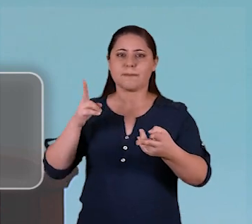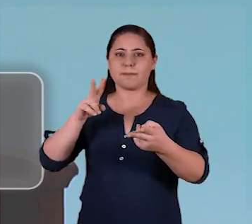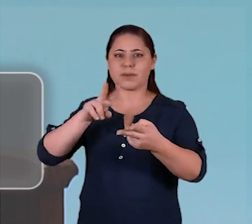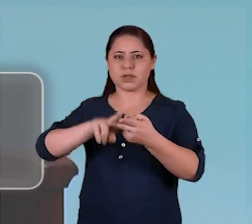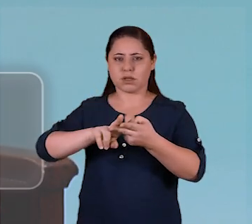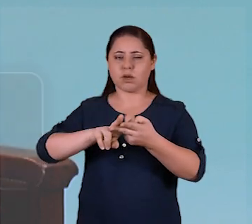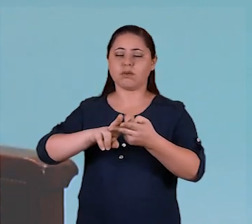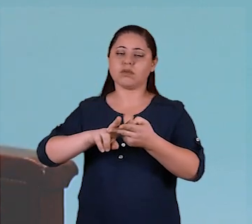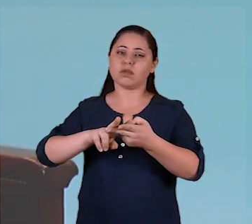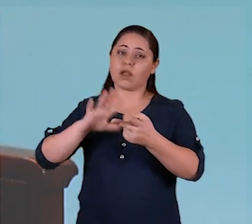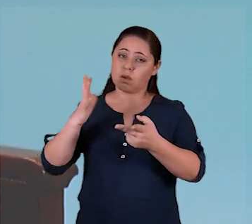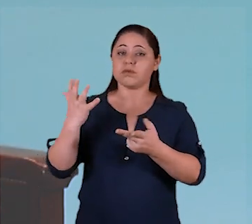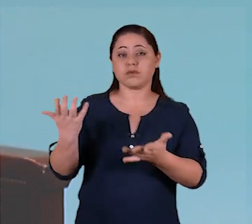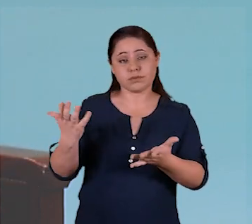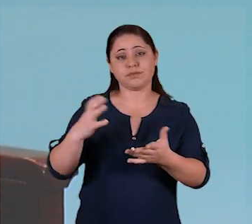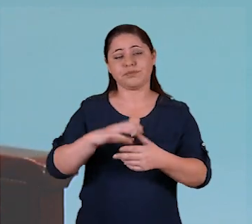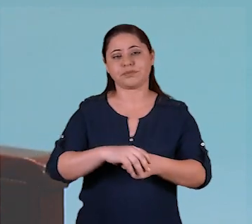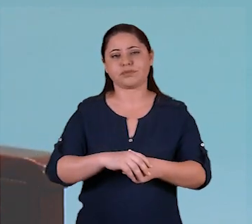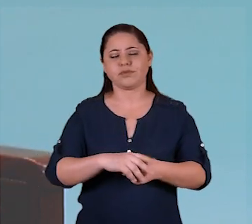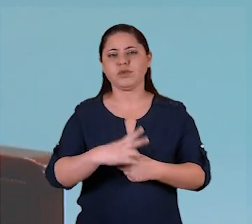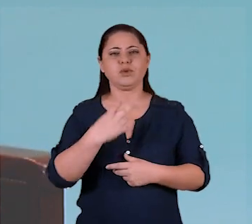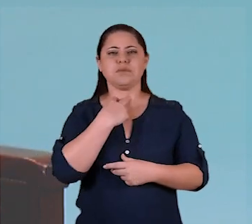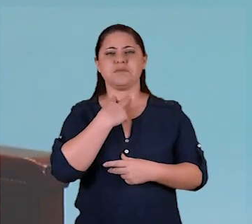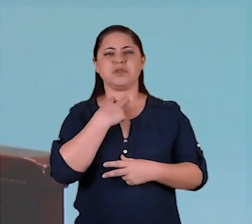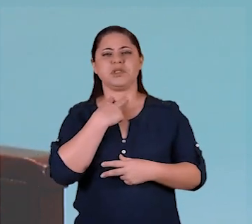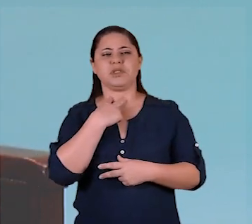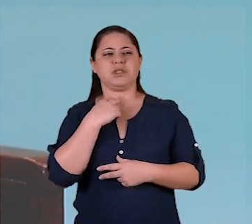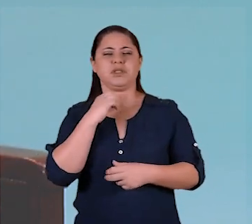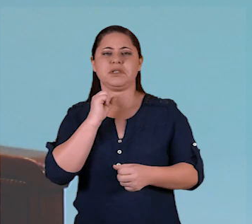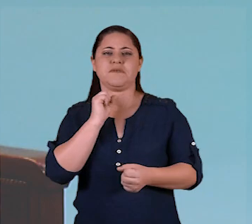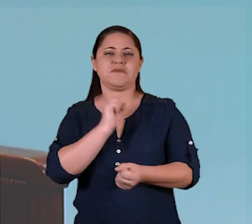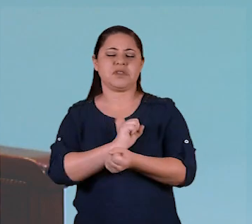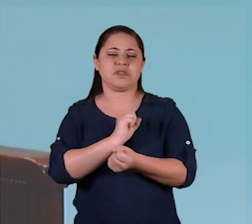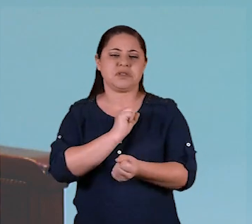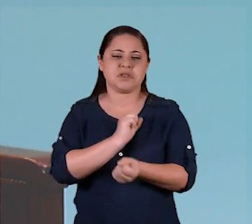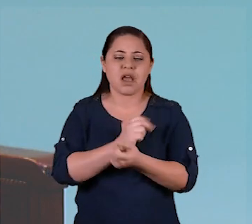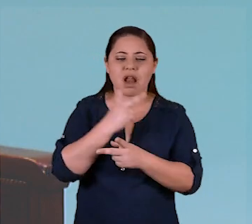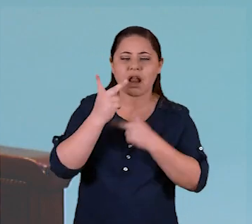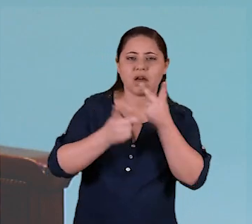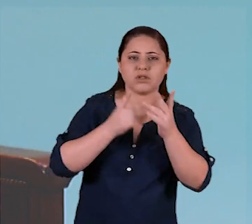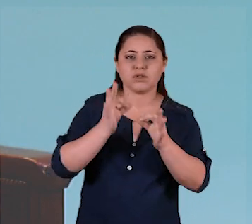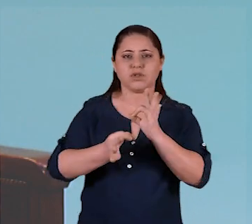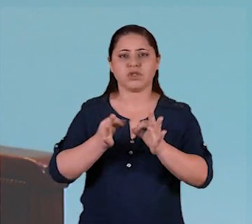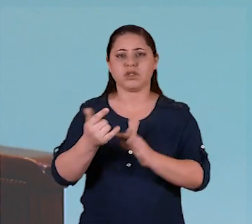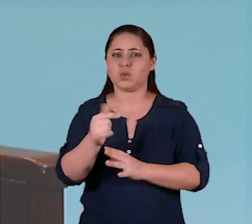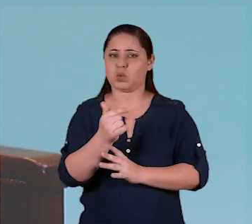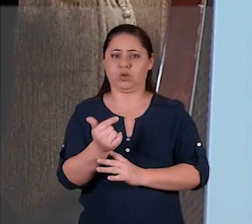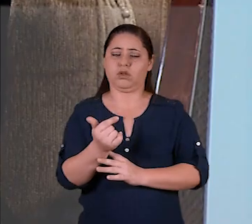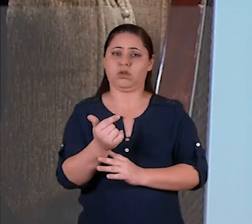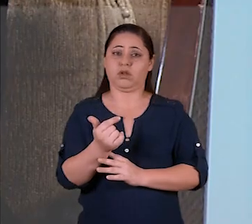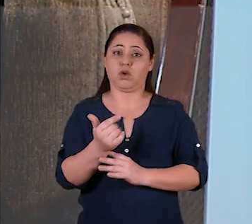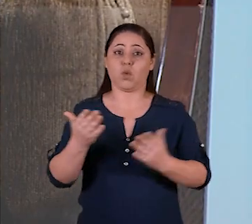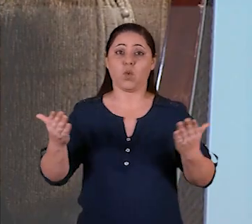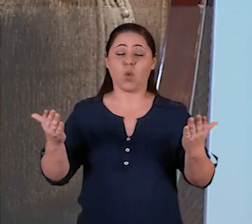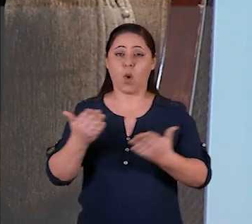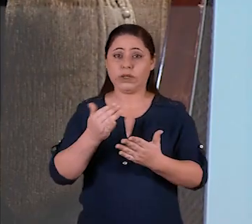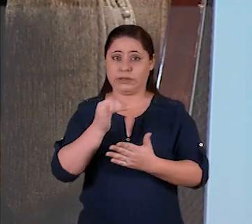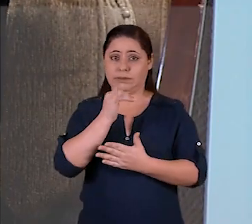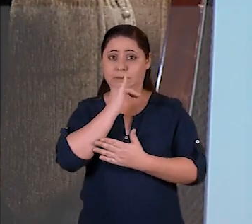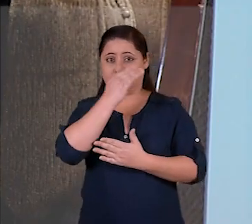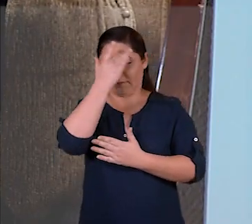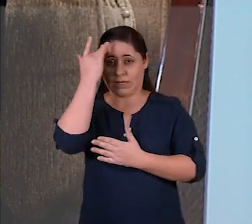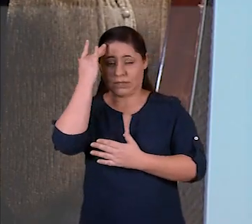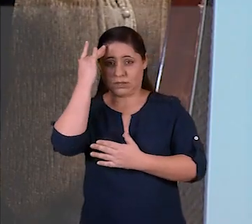que estão sendo aplicadas. Então, não se pode falar em impunidade. Não lembrando que hoje o descumprimento da